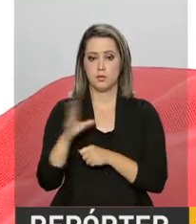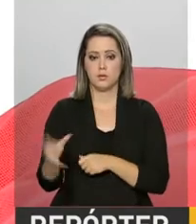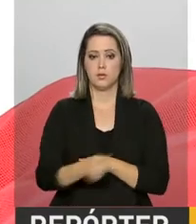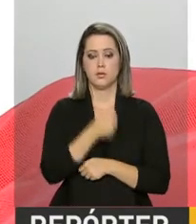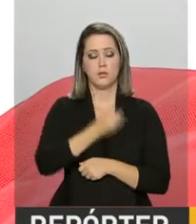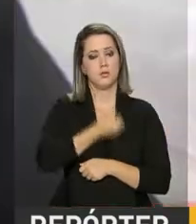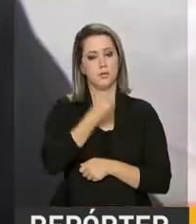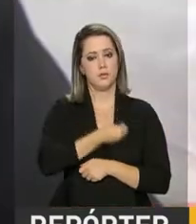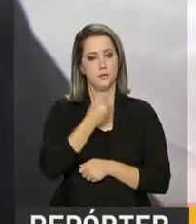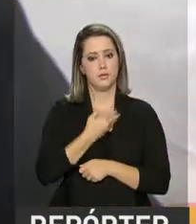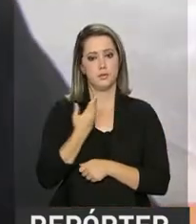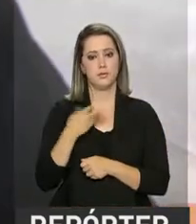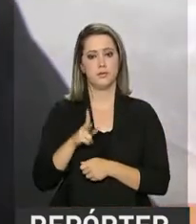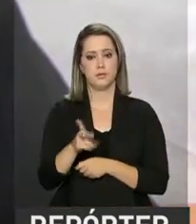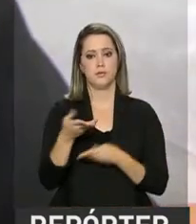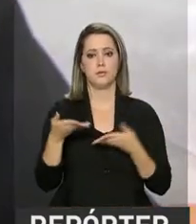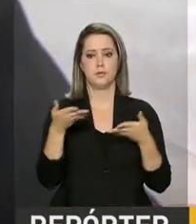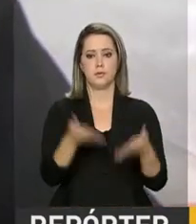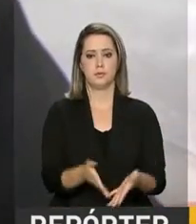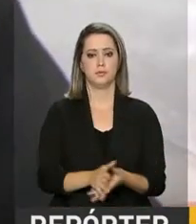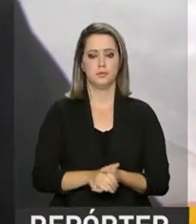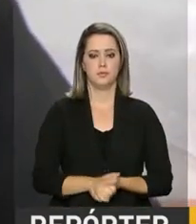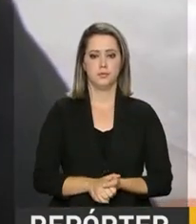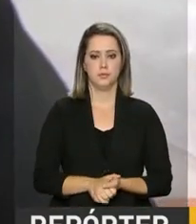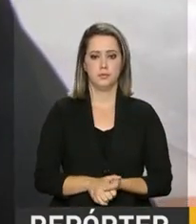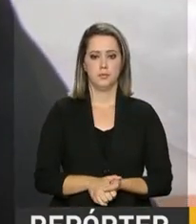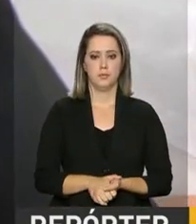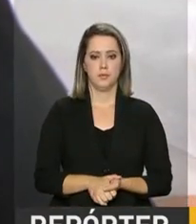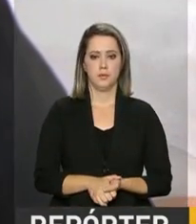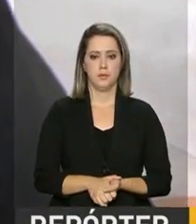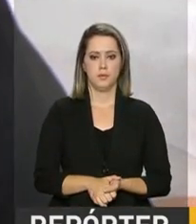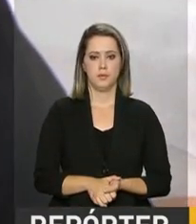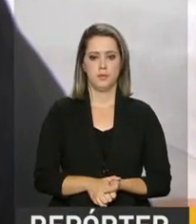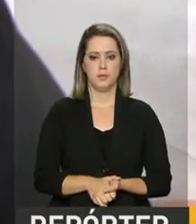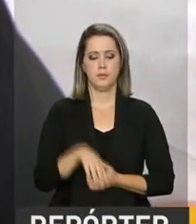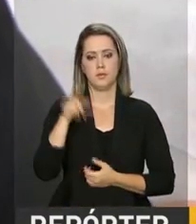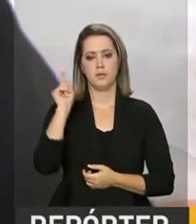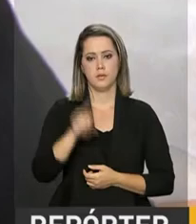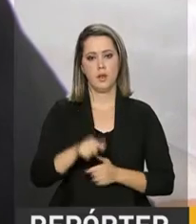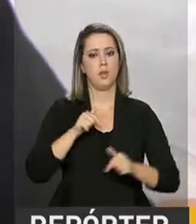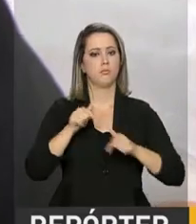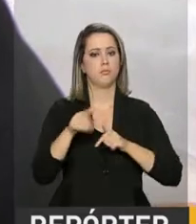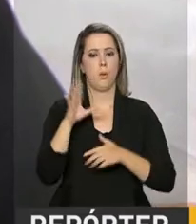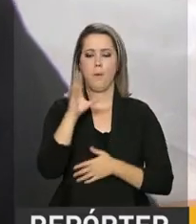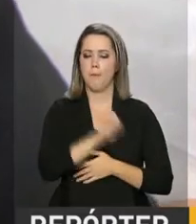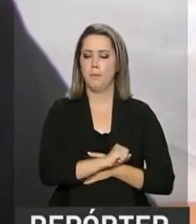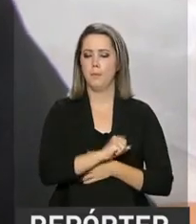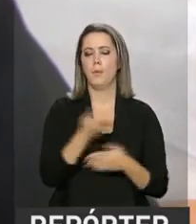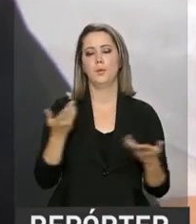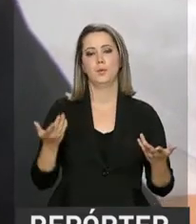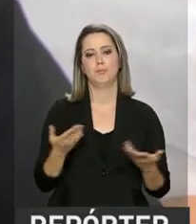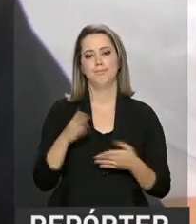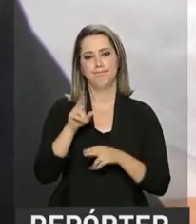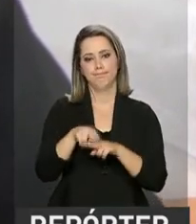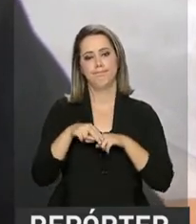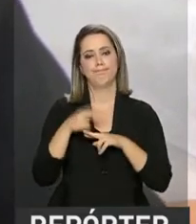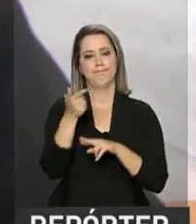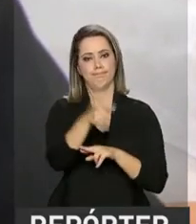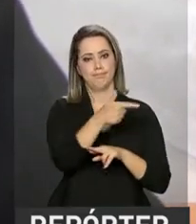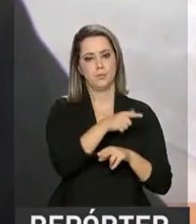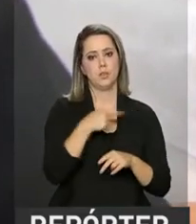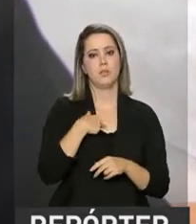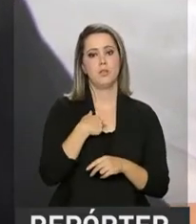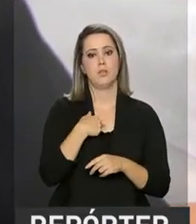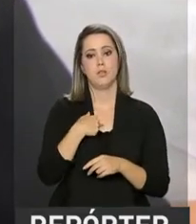for posso 20 a questão de doar é uma medida é um gesto de amor para com o próximo o meu